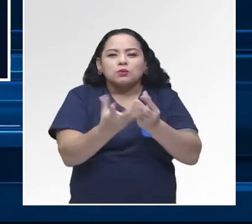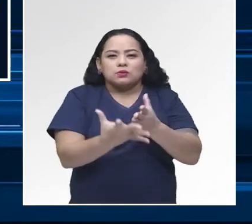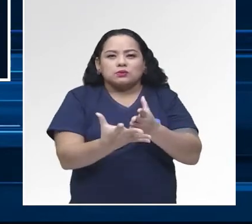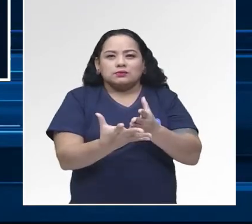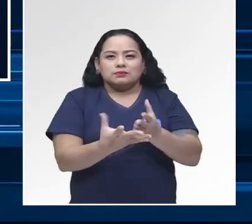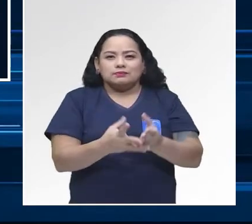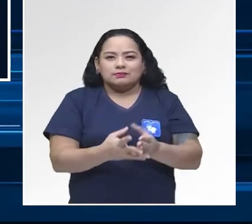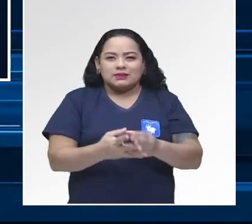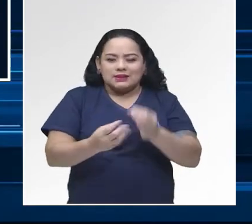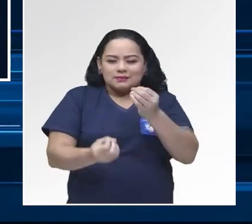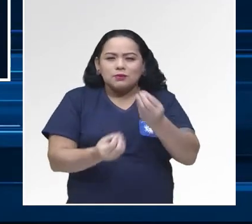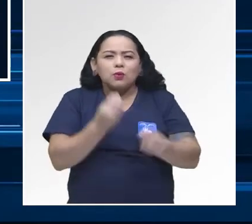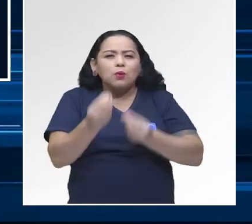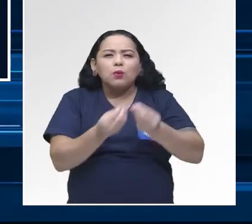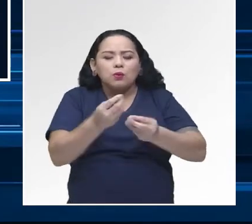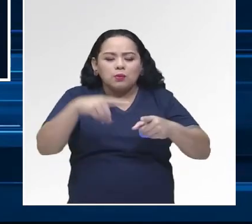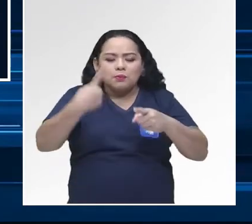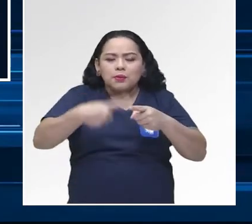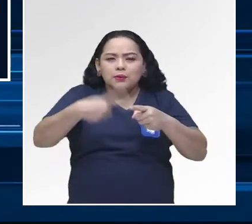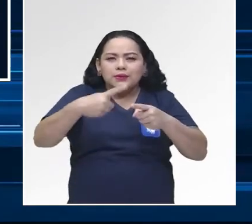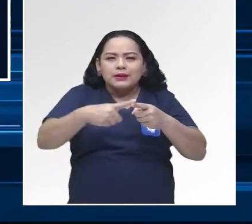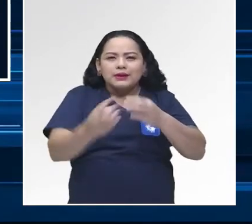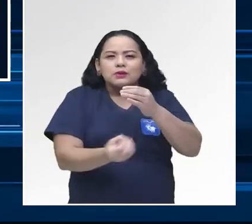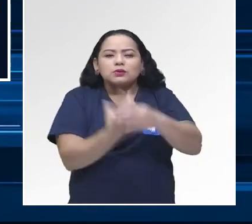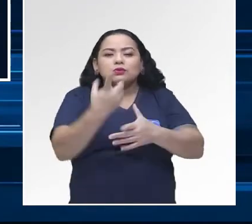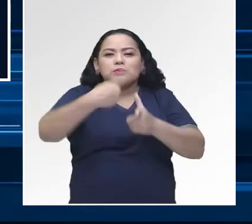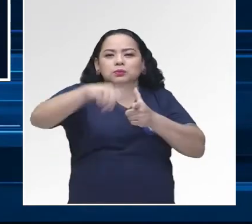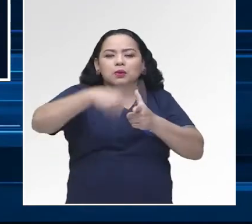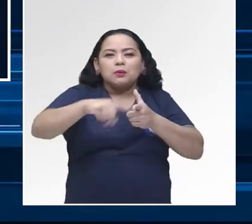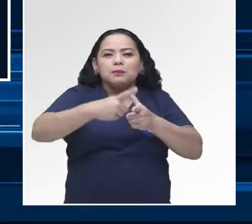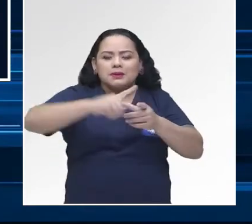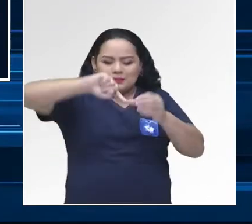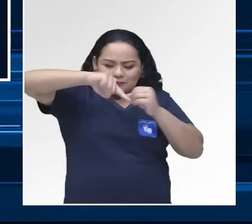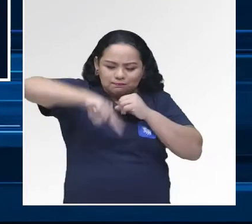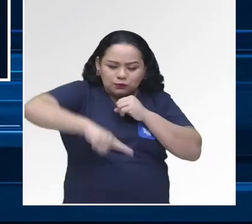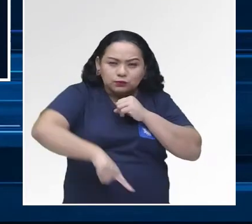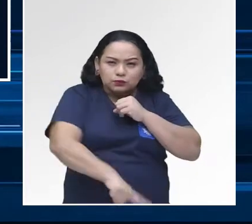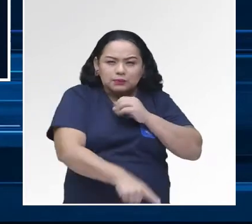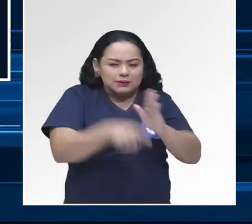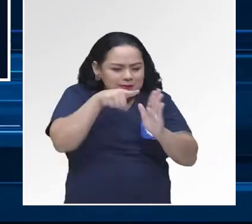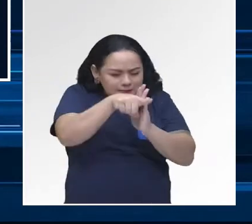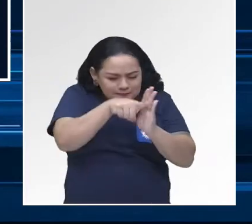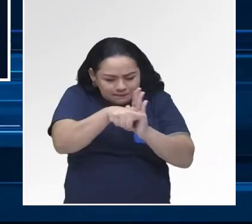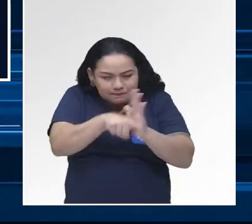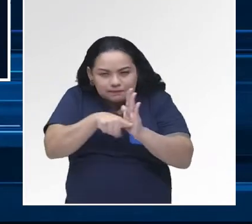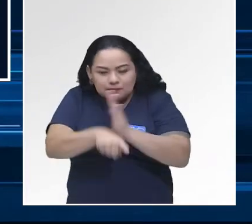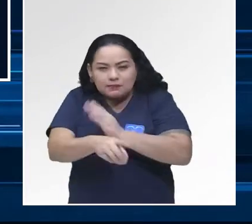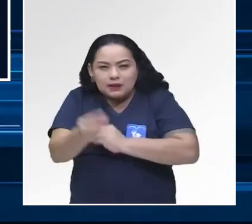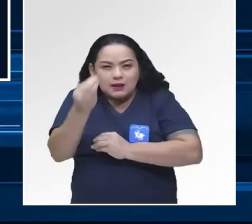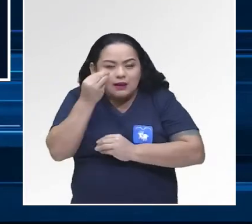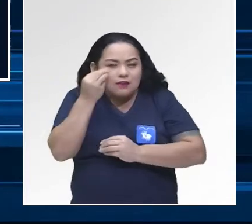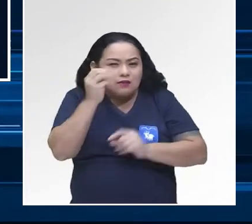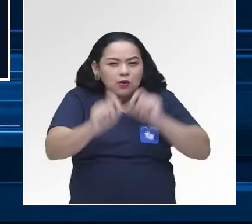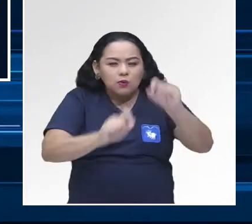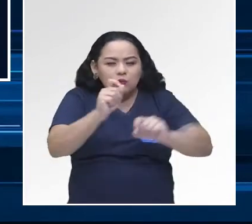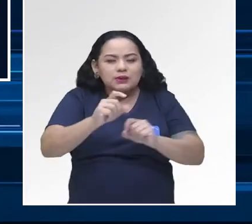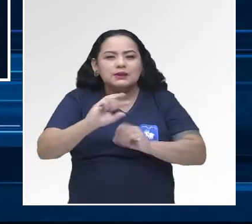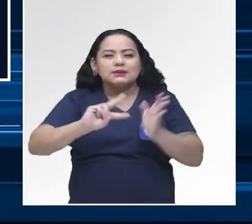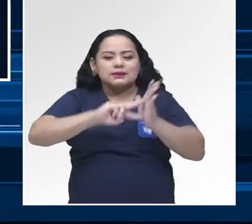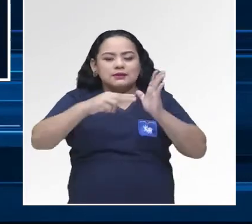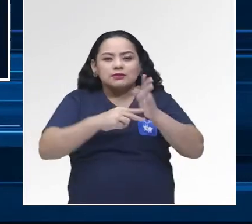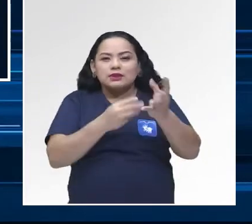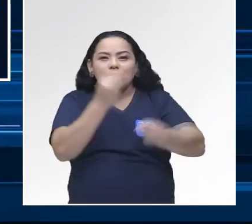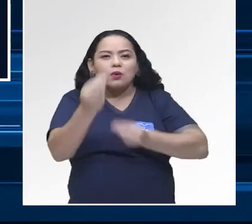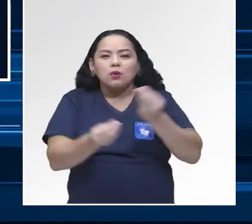do problema, ela vai a fundo no problema, lá no fundo, ela quer buscar e ver o que tem lá no fundo,